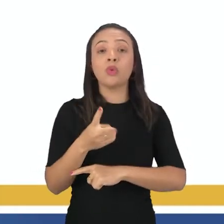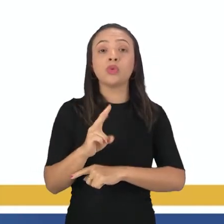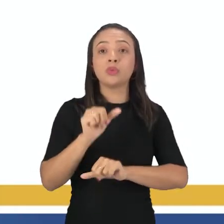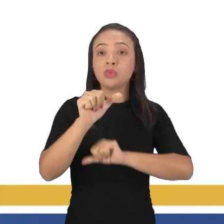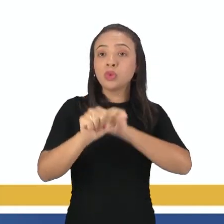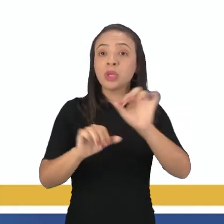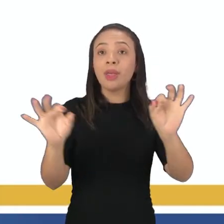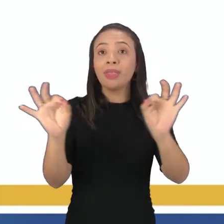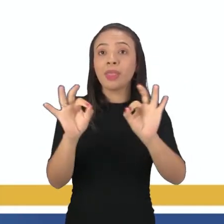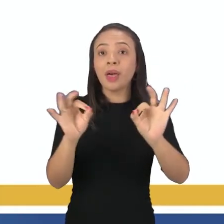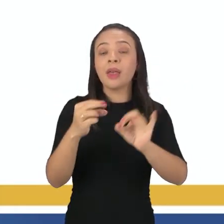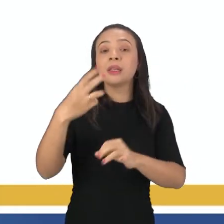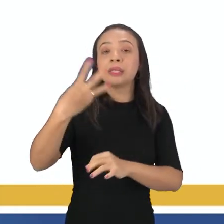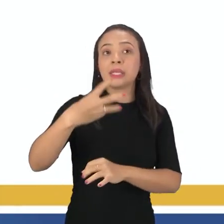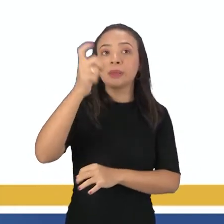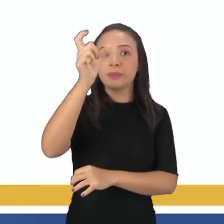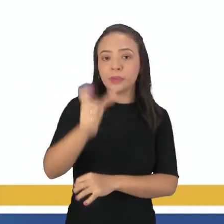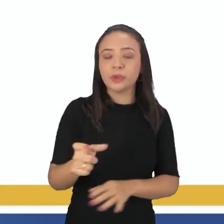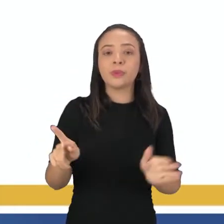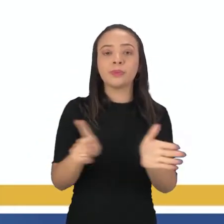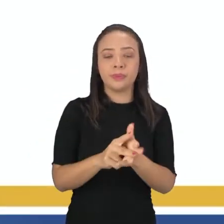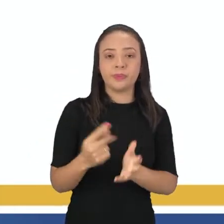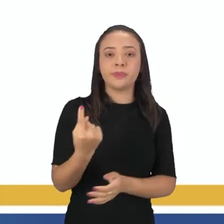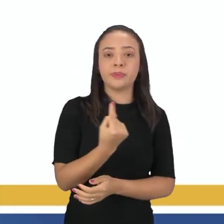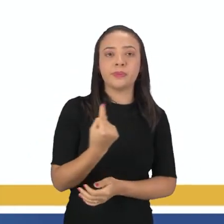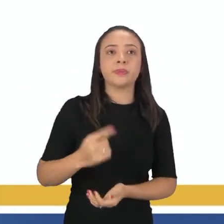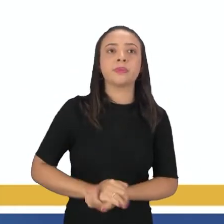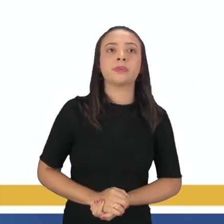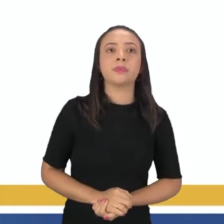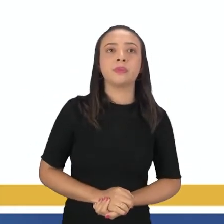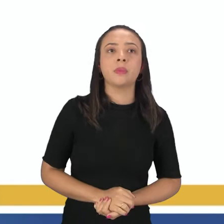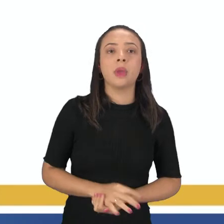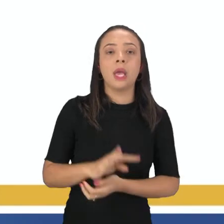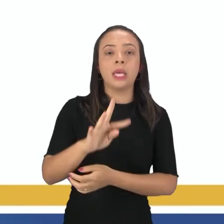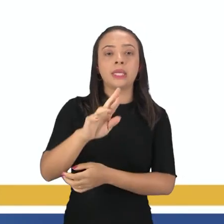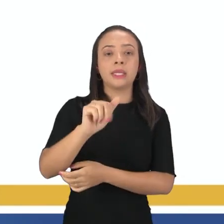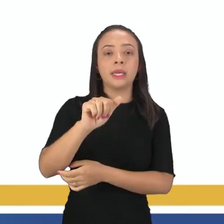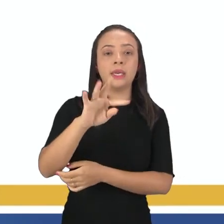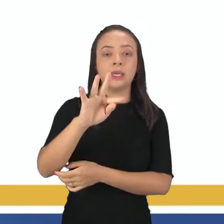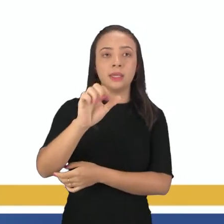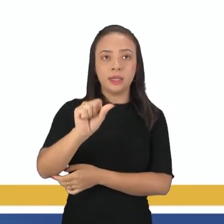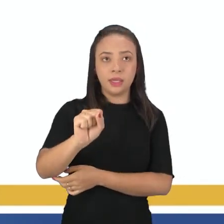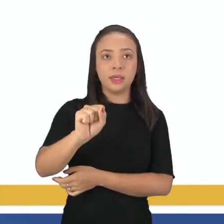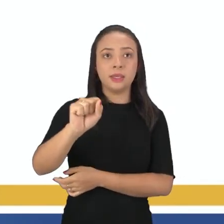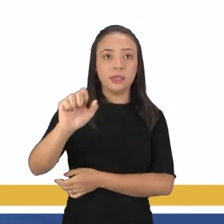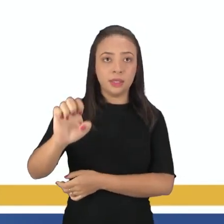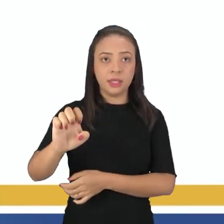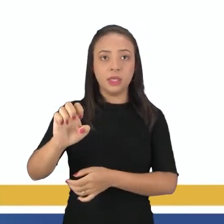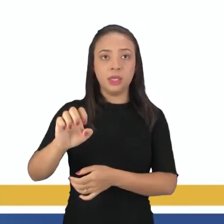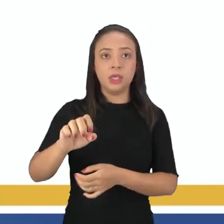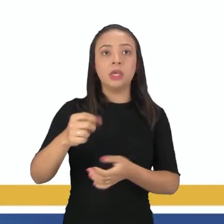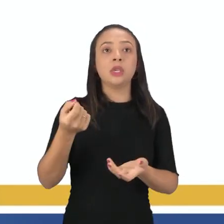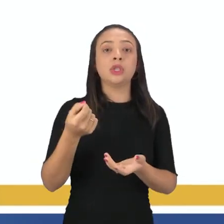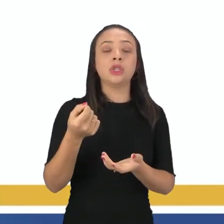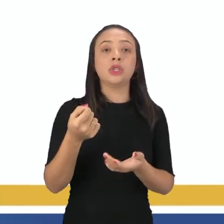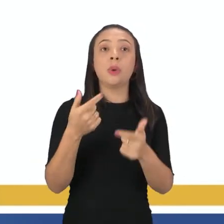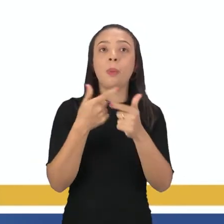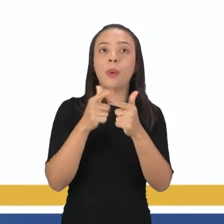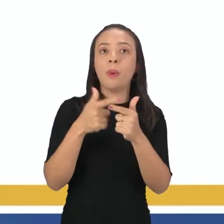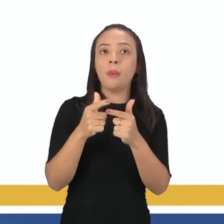permanecerá invariável na terceira pessoa do singular. Trata-se de questões inéditas e